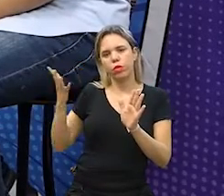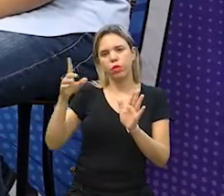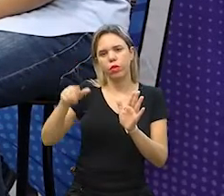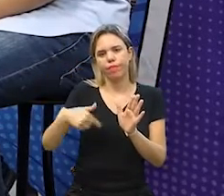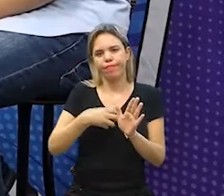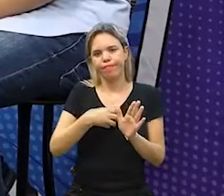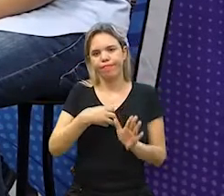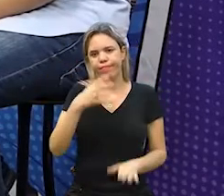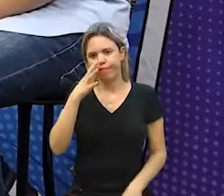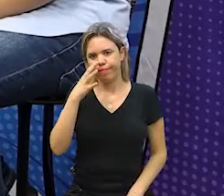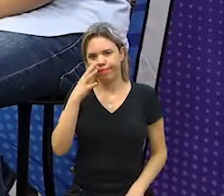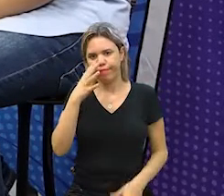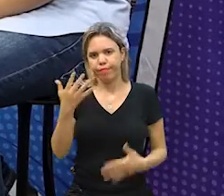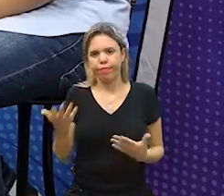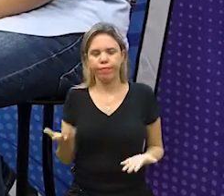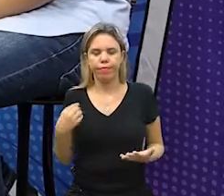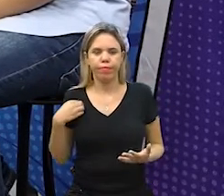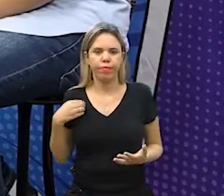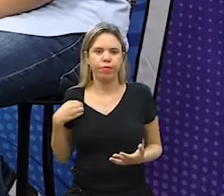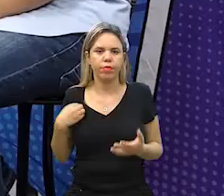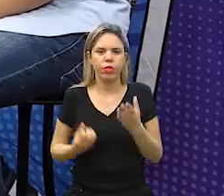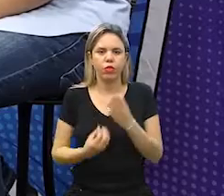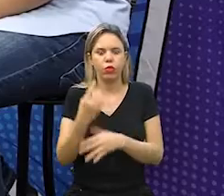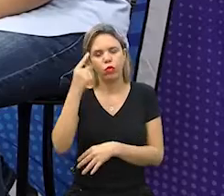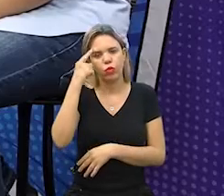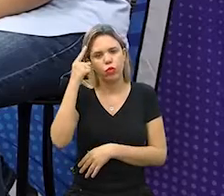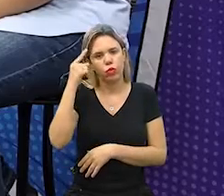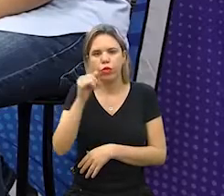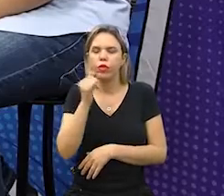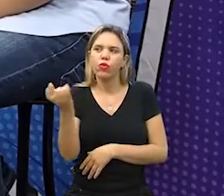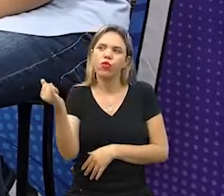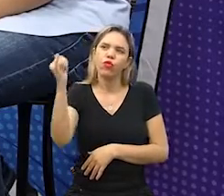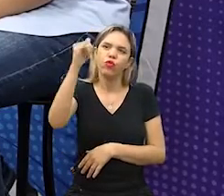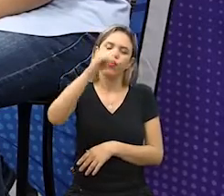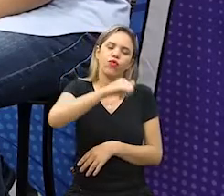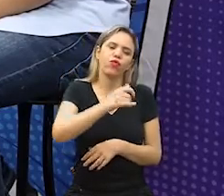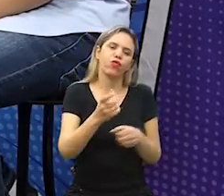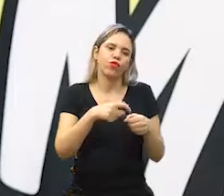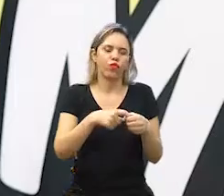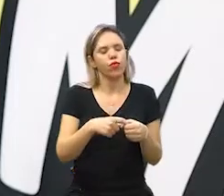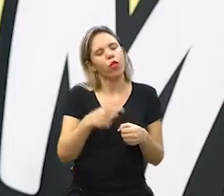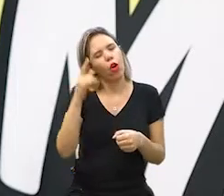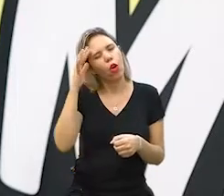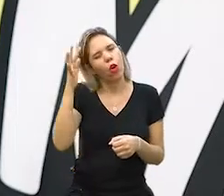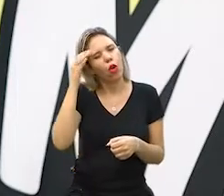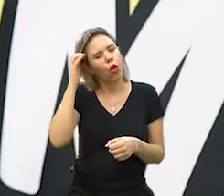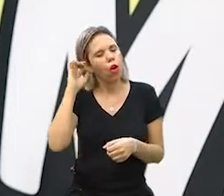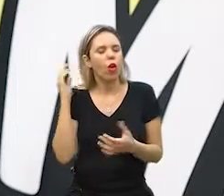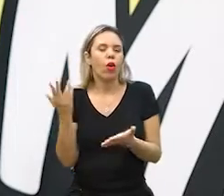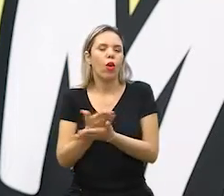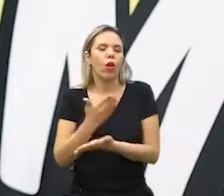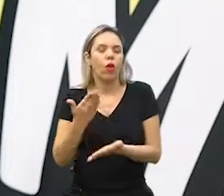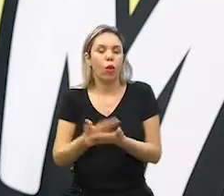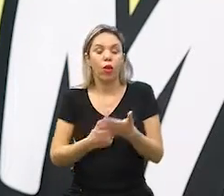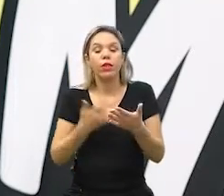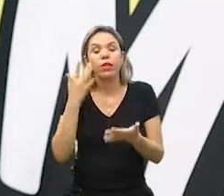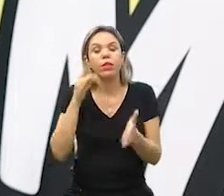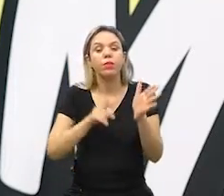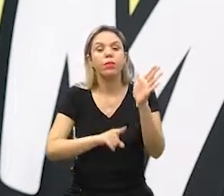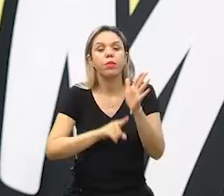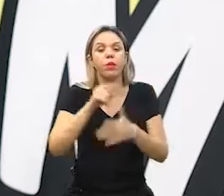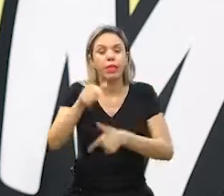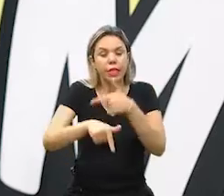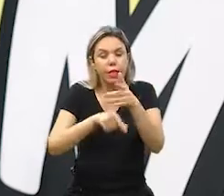E isso me fascinou, sabe? E daí surgiu a ideia, já no voo de volta já surgiu a ideia do livro. Filomena, muito